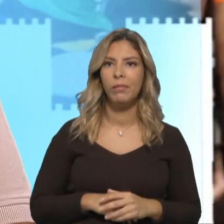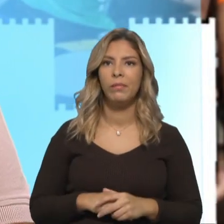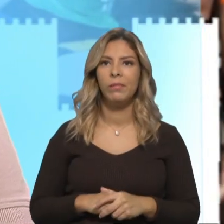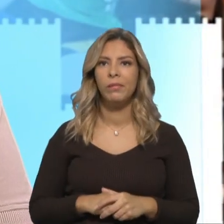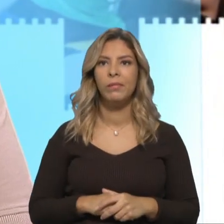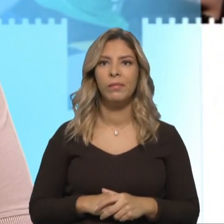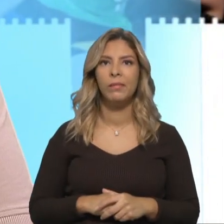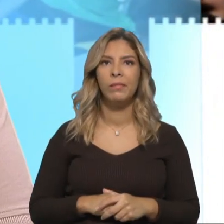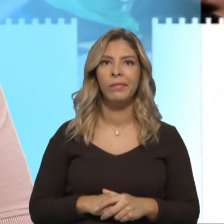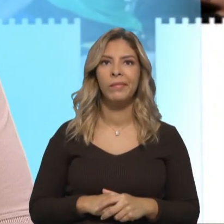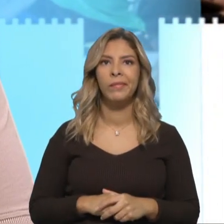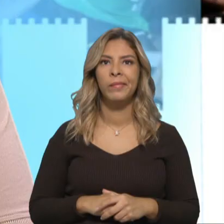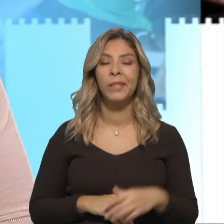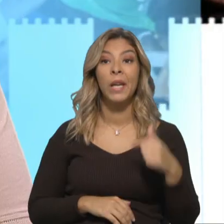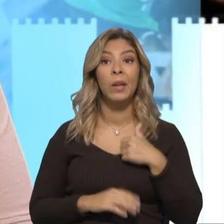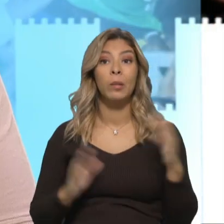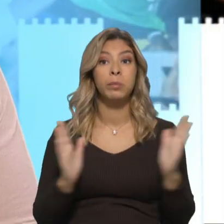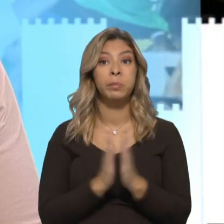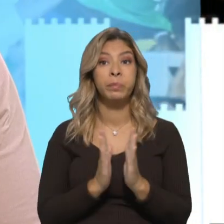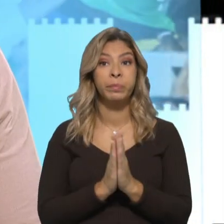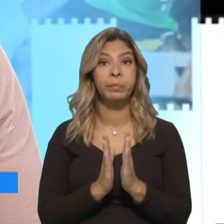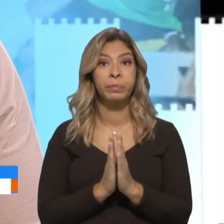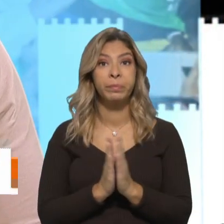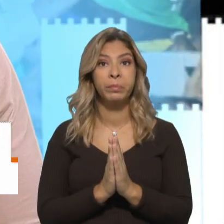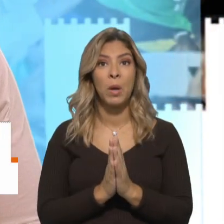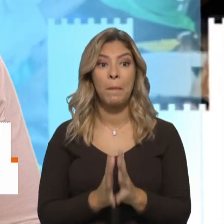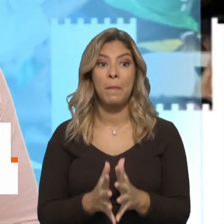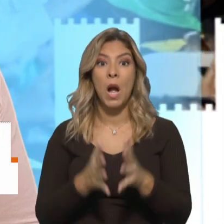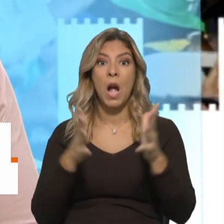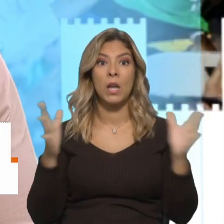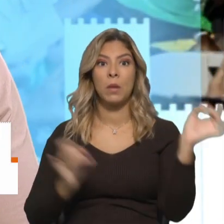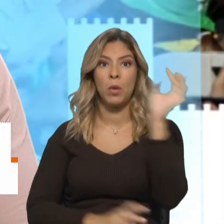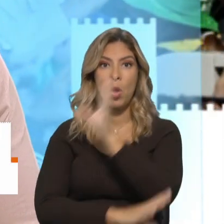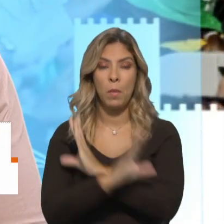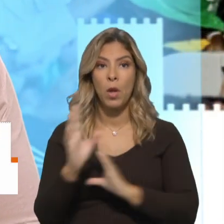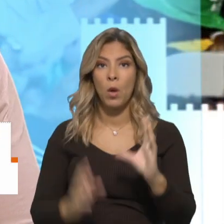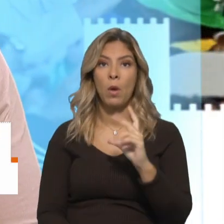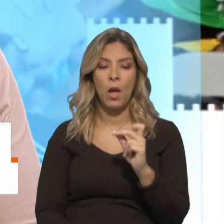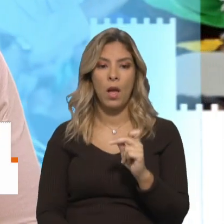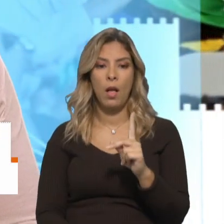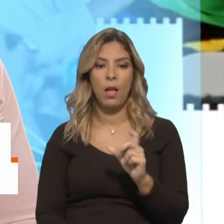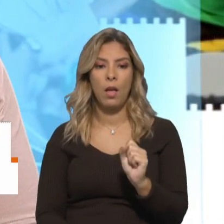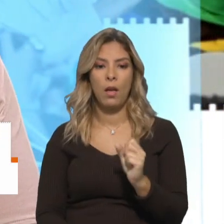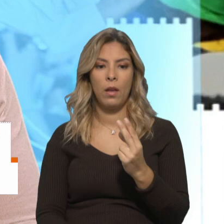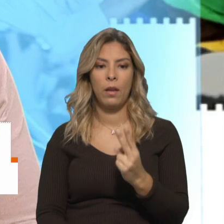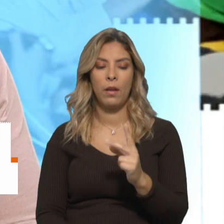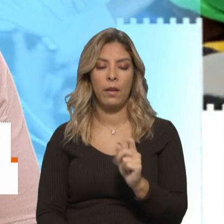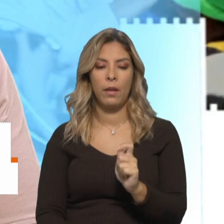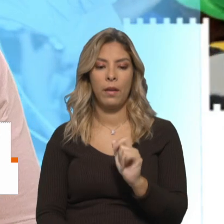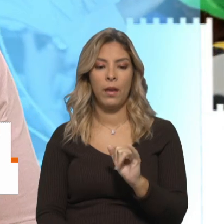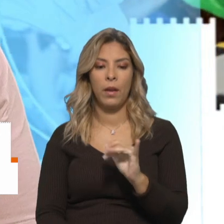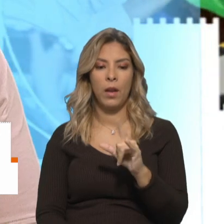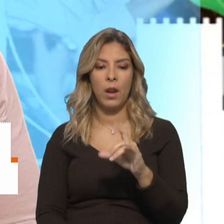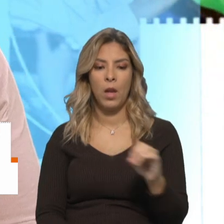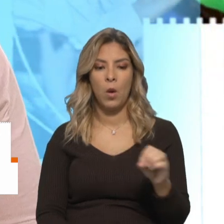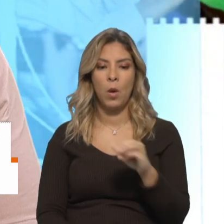acaso eu sou oriundo da maior paróquia da Europa, que é Algueirão Mãe Martins. Então parece que não, fiz todo este caminho todo de catecumenato,